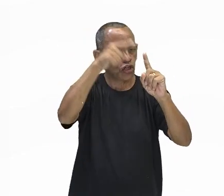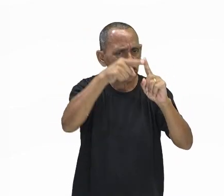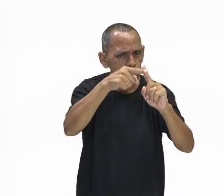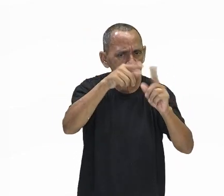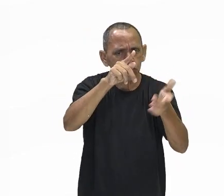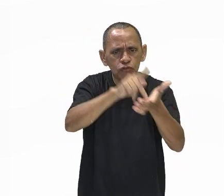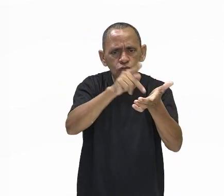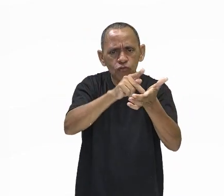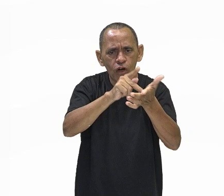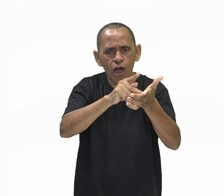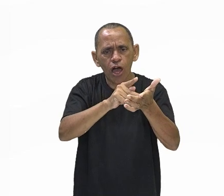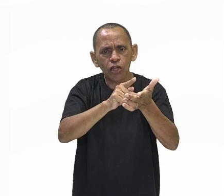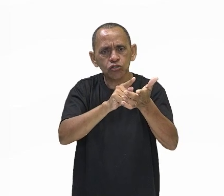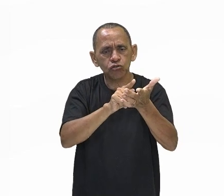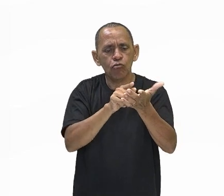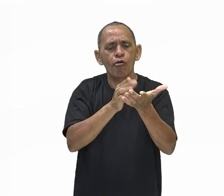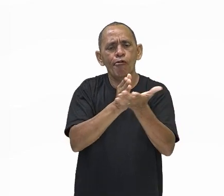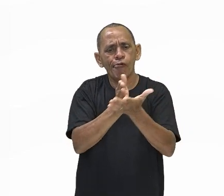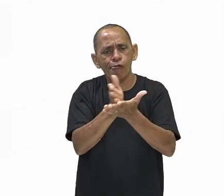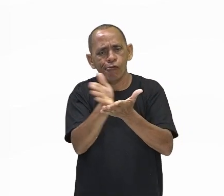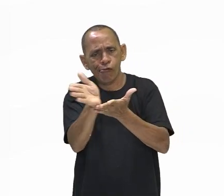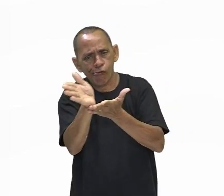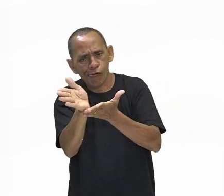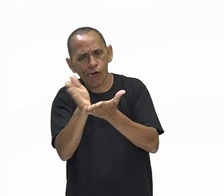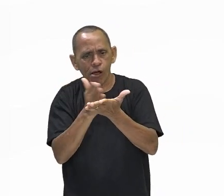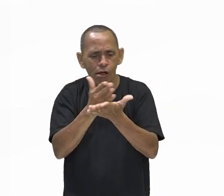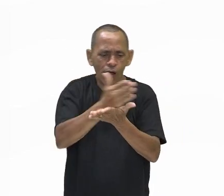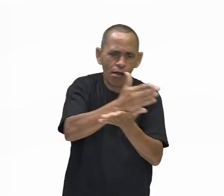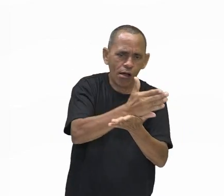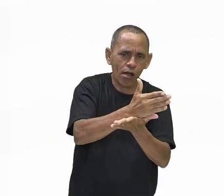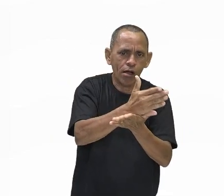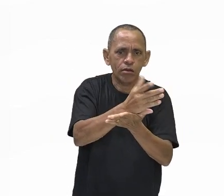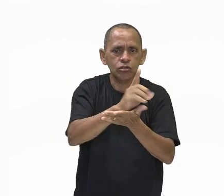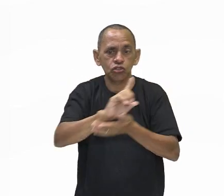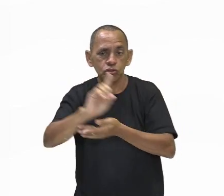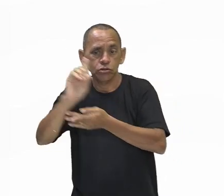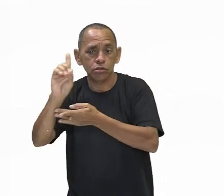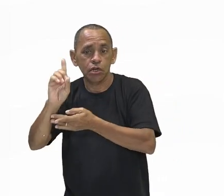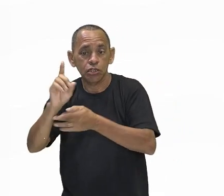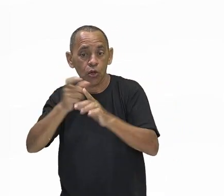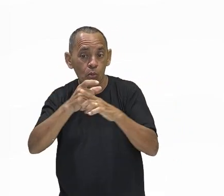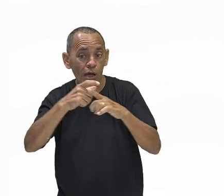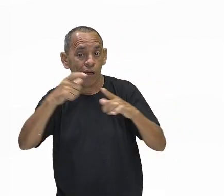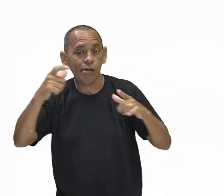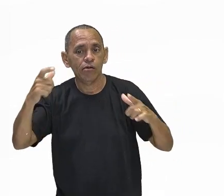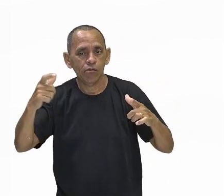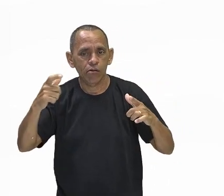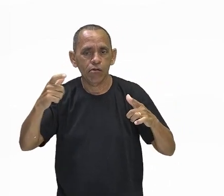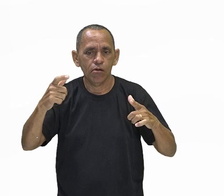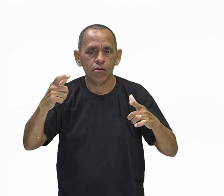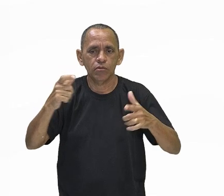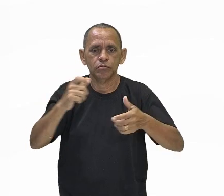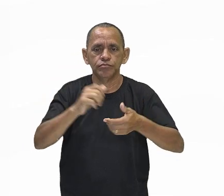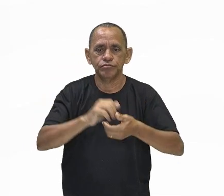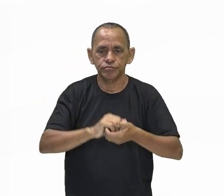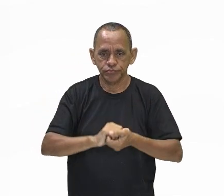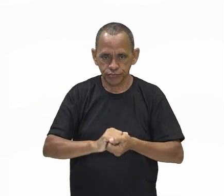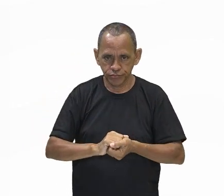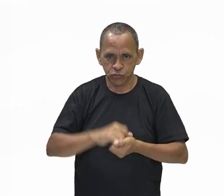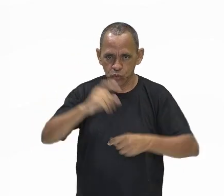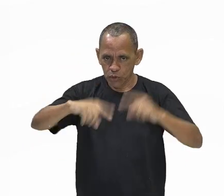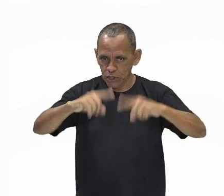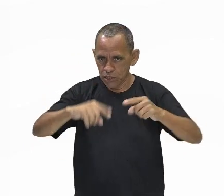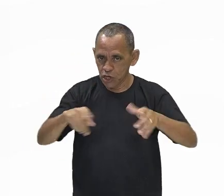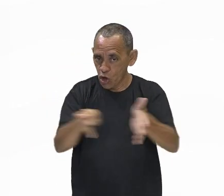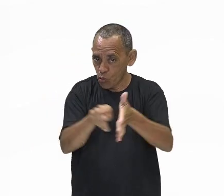virtual, direita e maior do que o objeto. Então, aí, olha, imagem virtual, direita e maior do que o